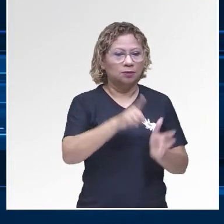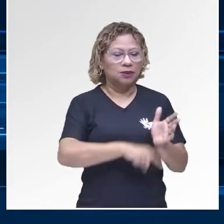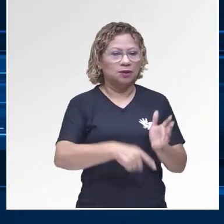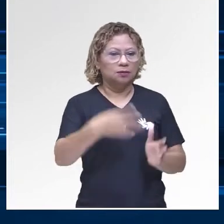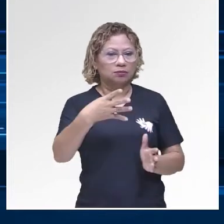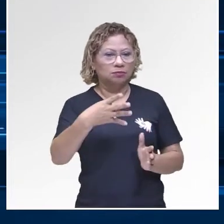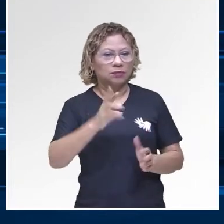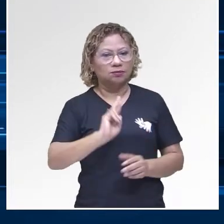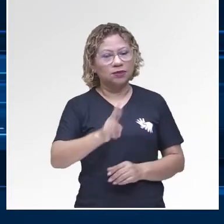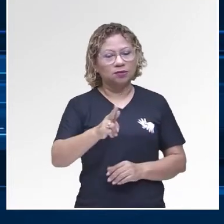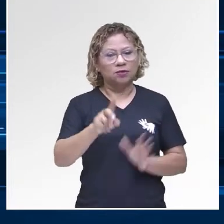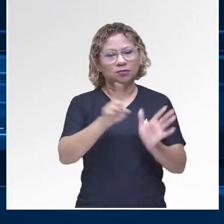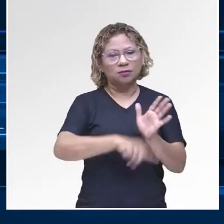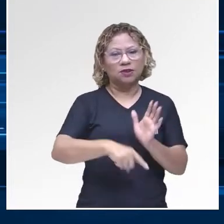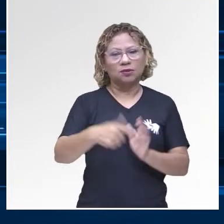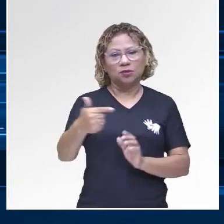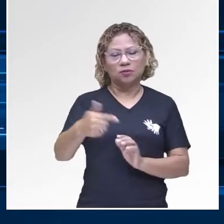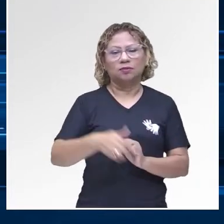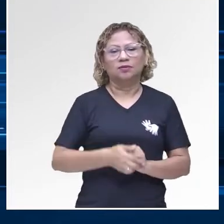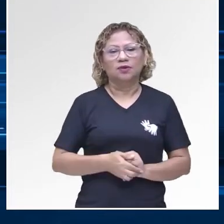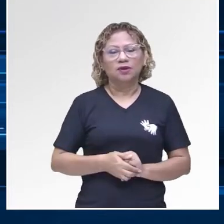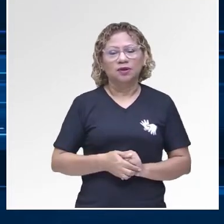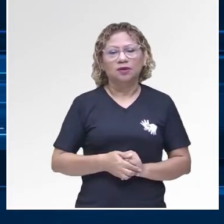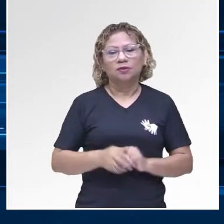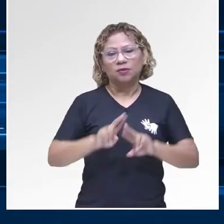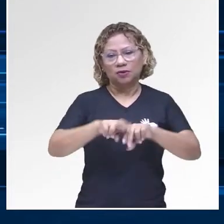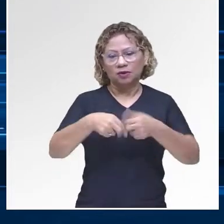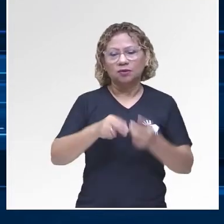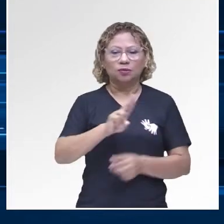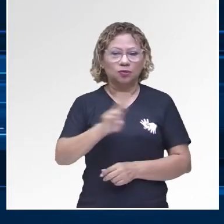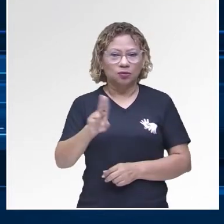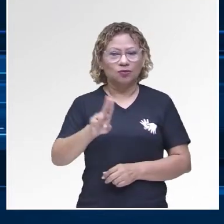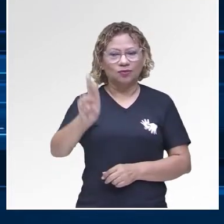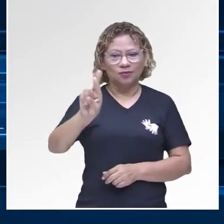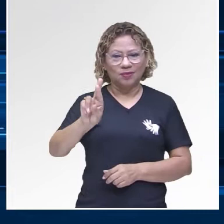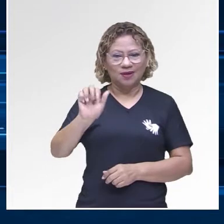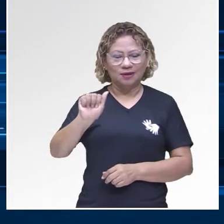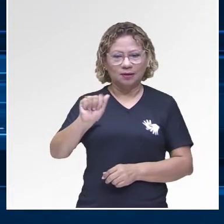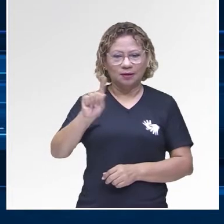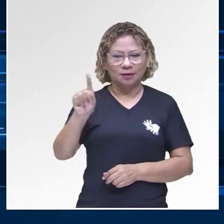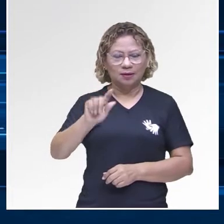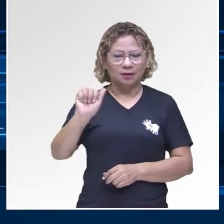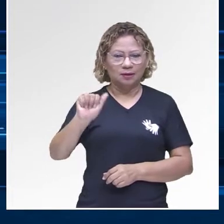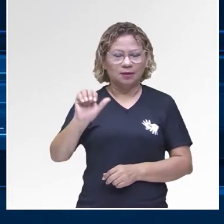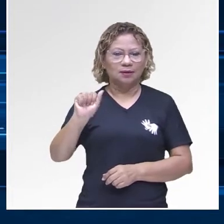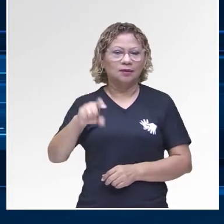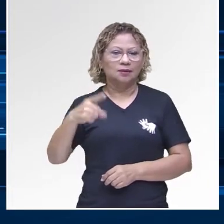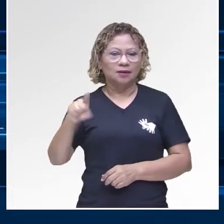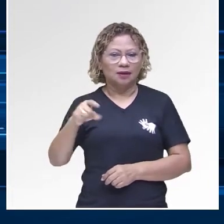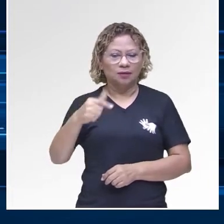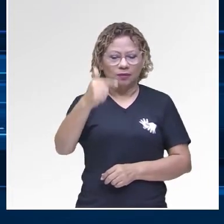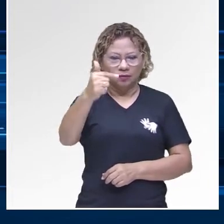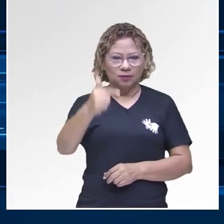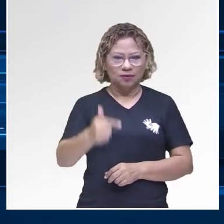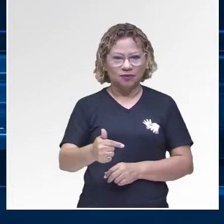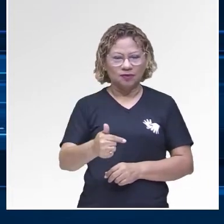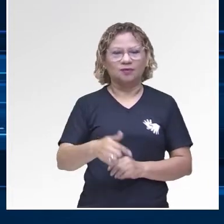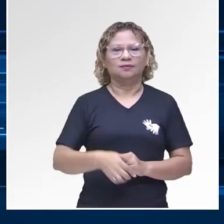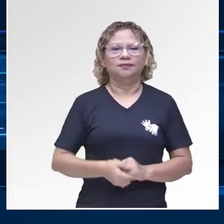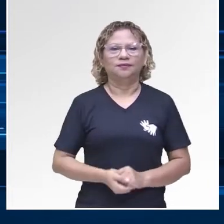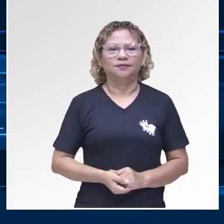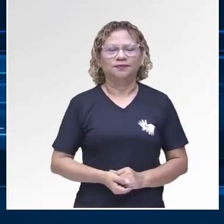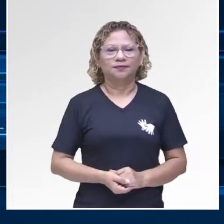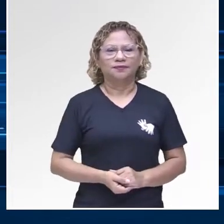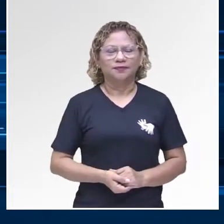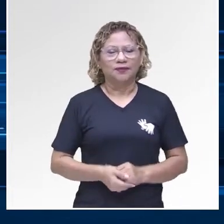exemplo, os termos aqui eles têm uma outra postura, né? Ele tem um outro comportamento.